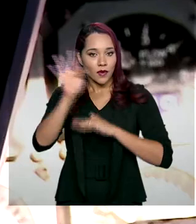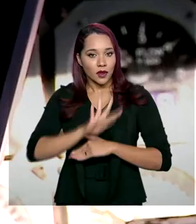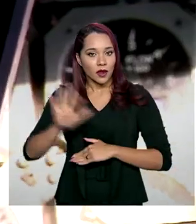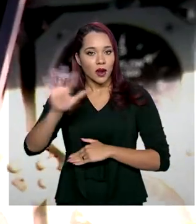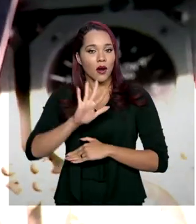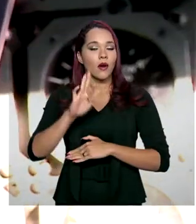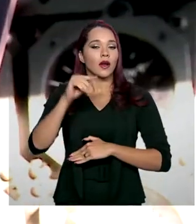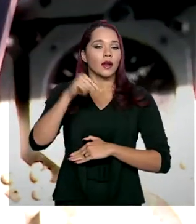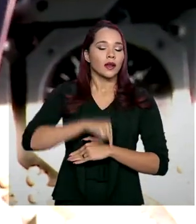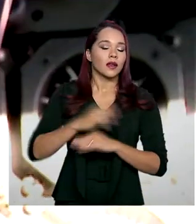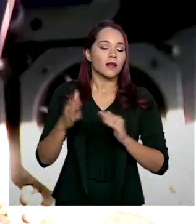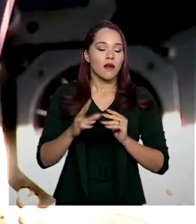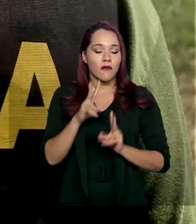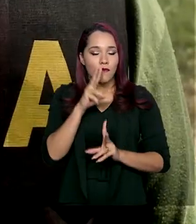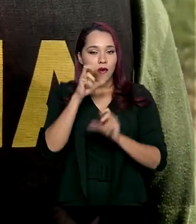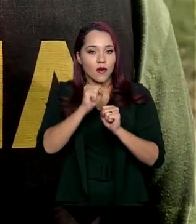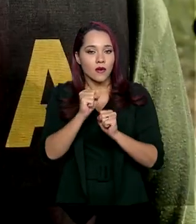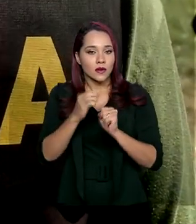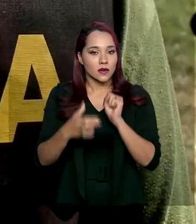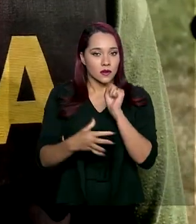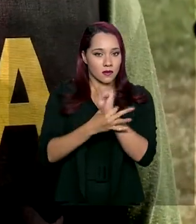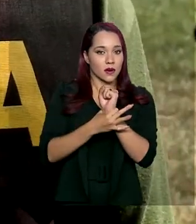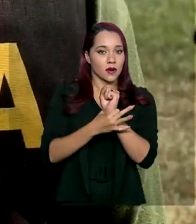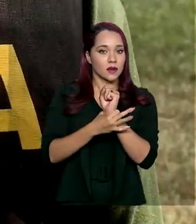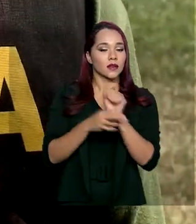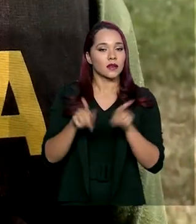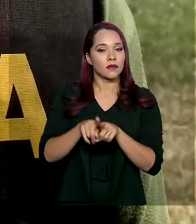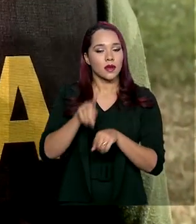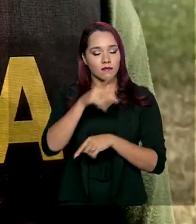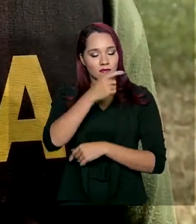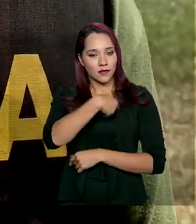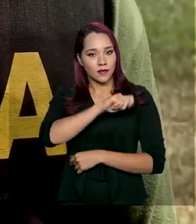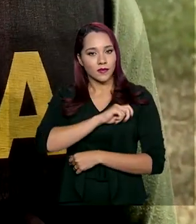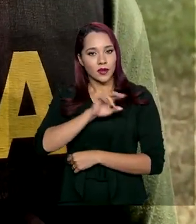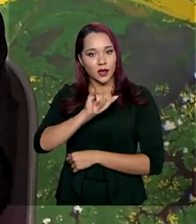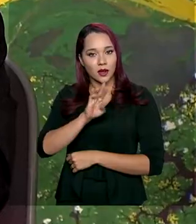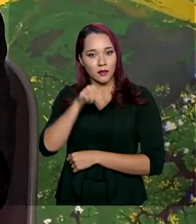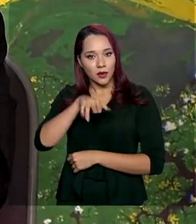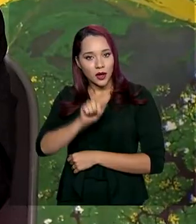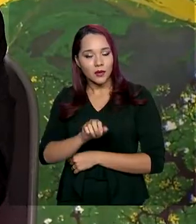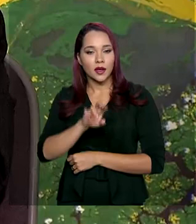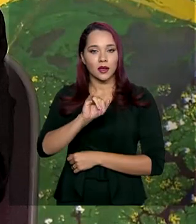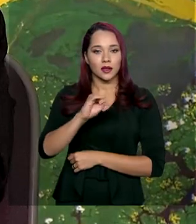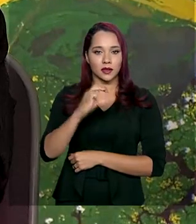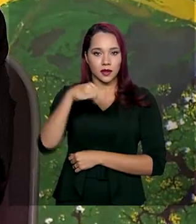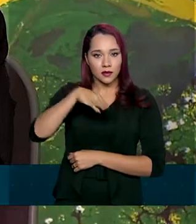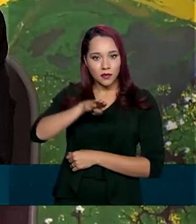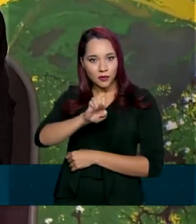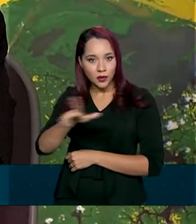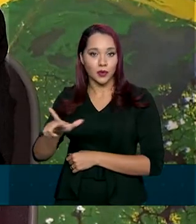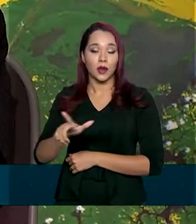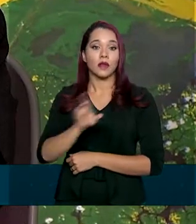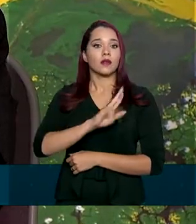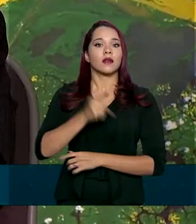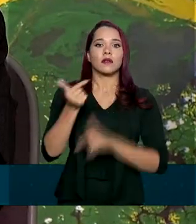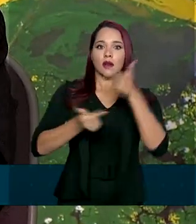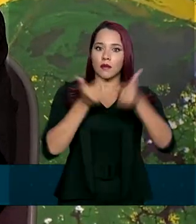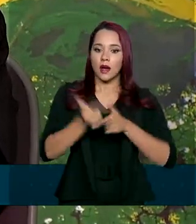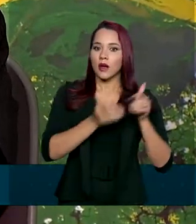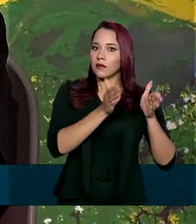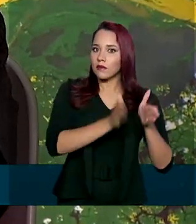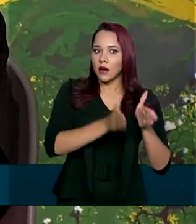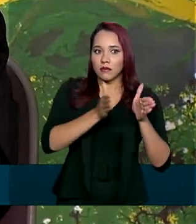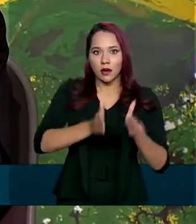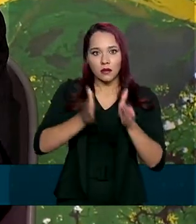Força Nacional de Segurança e fiscais do IBAMA e ICMBio. Não é uma operação sazonal. Nós vamos